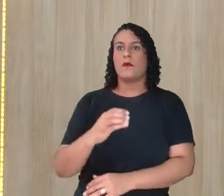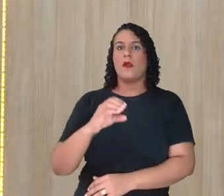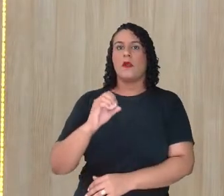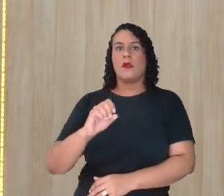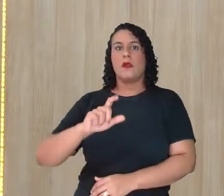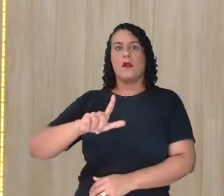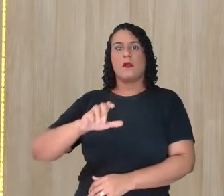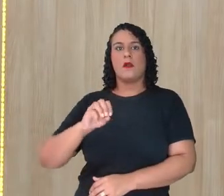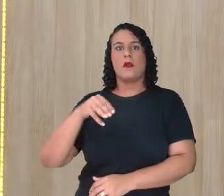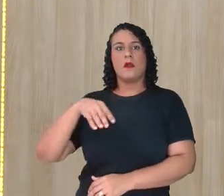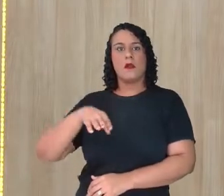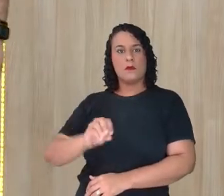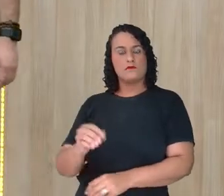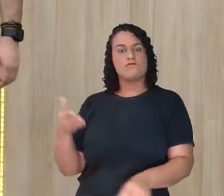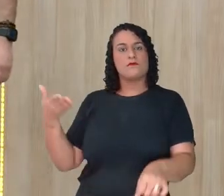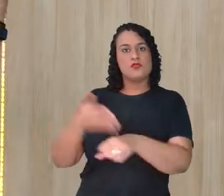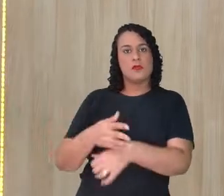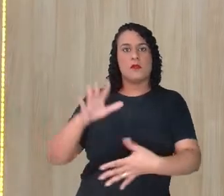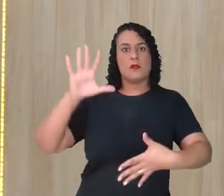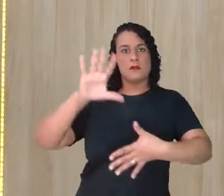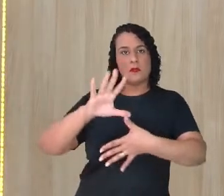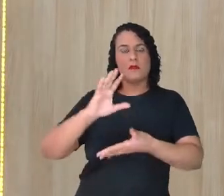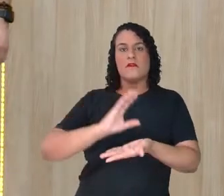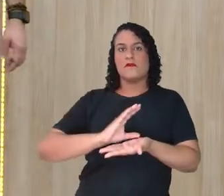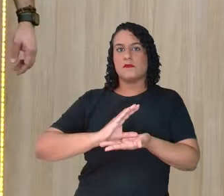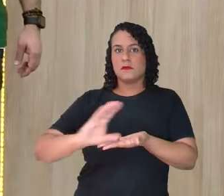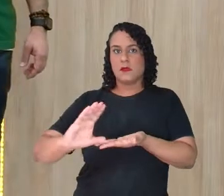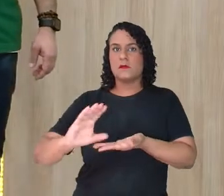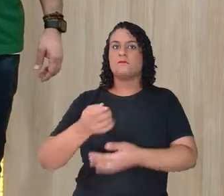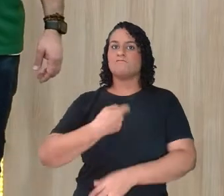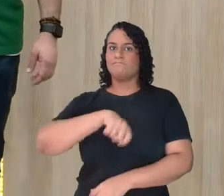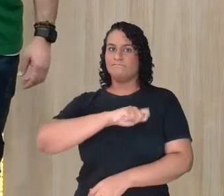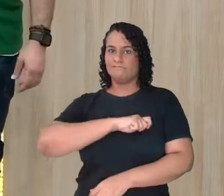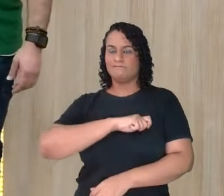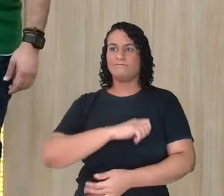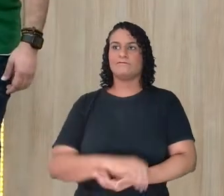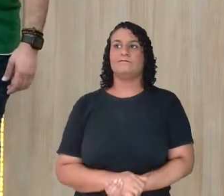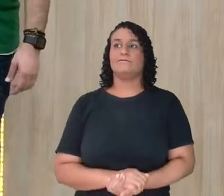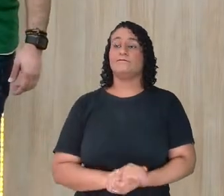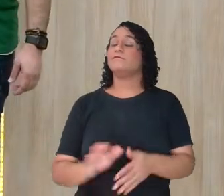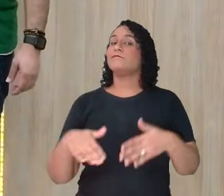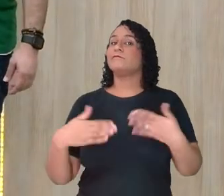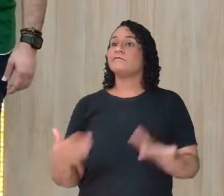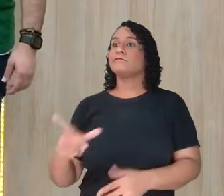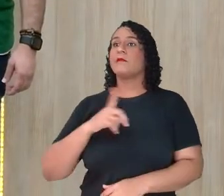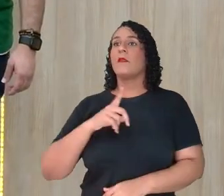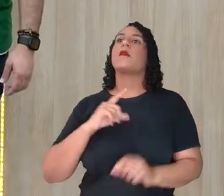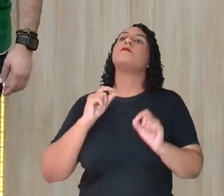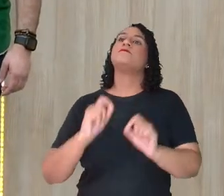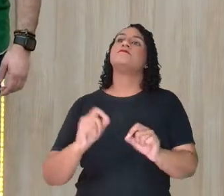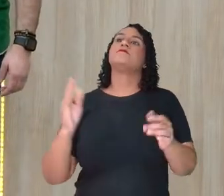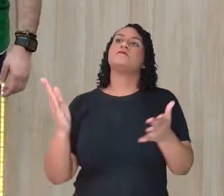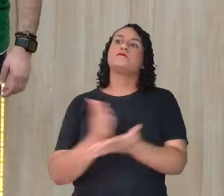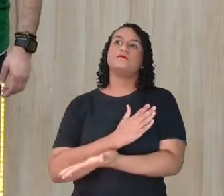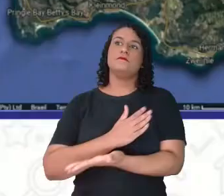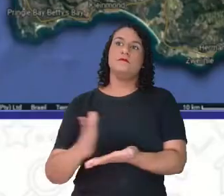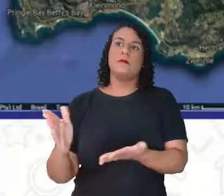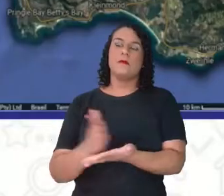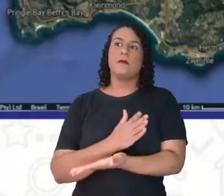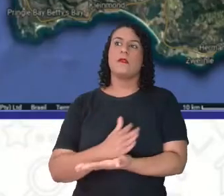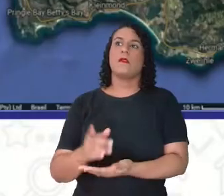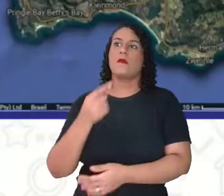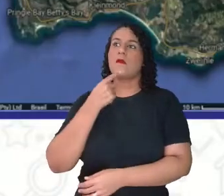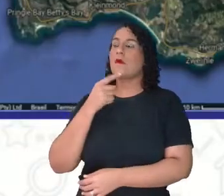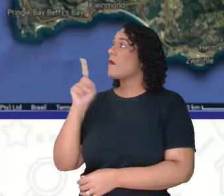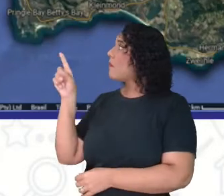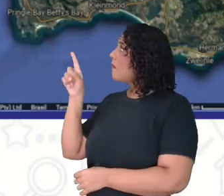à América, né? Financiado pela Espanha. Então a gente tem aqui, ó, algumas, aqui é o Cabo da